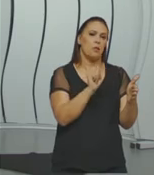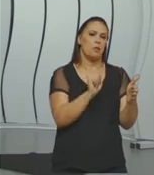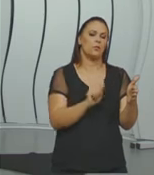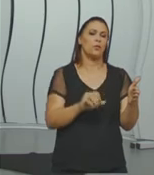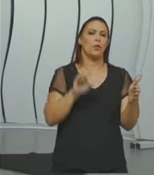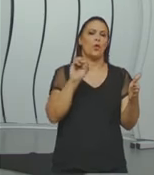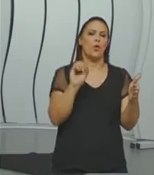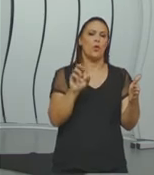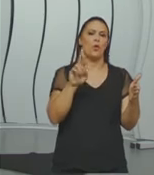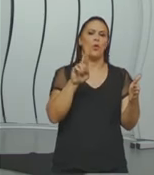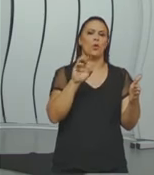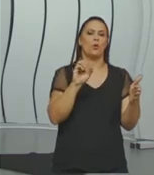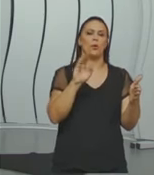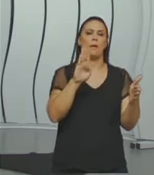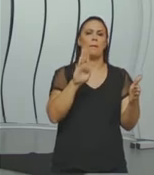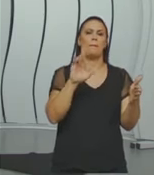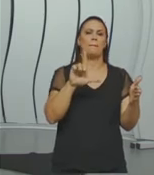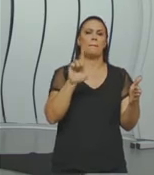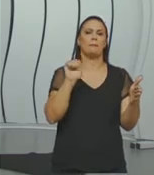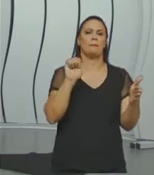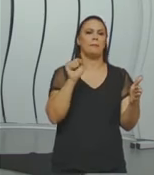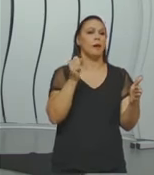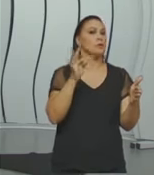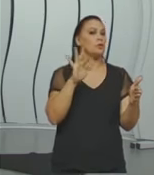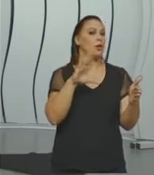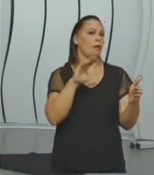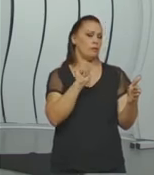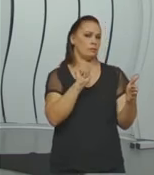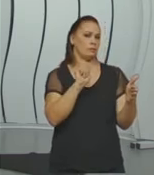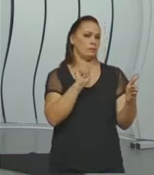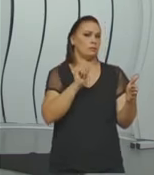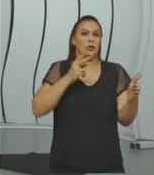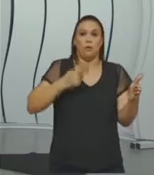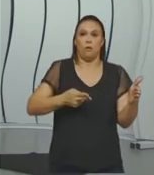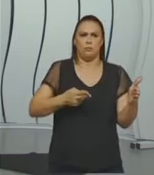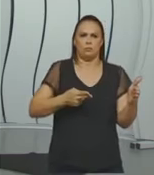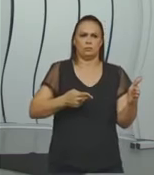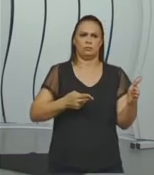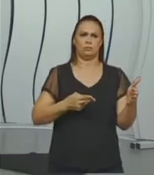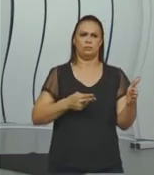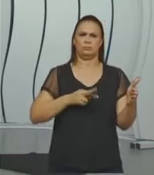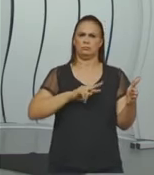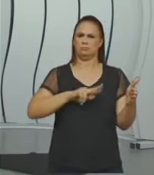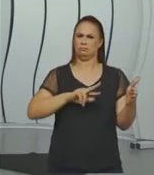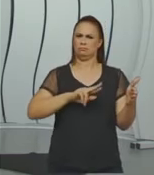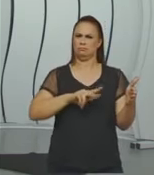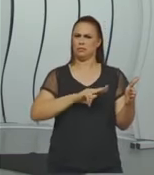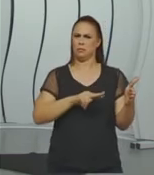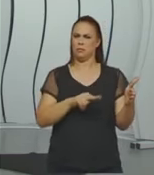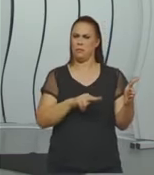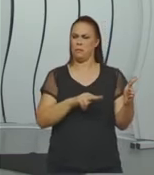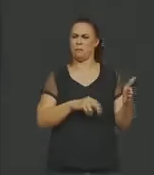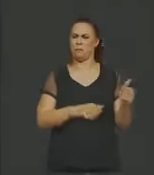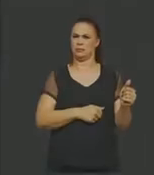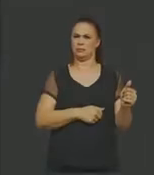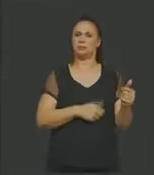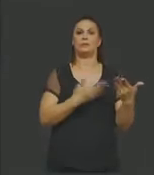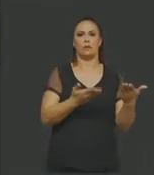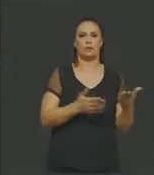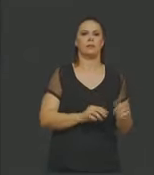holoblástica igual. Que nome que é esse? Vamos lá. Segmentação, ou seja,